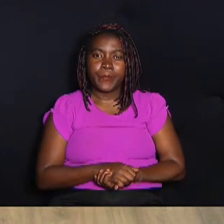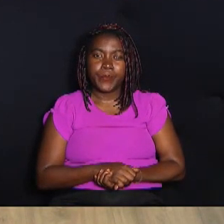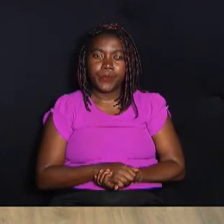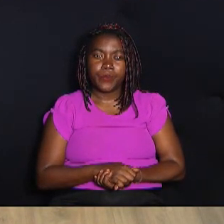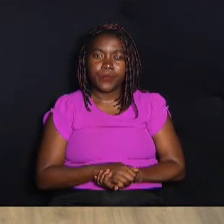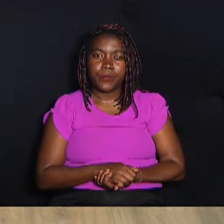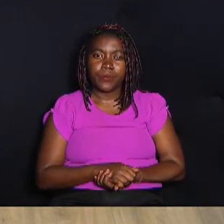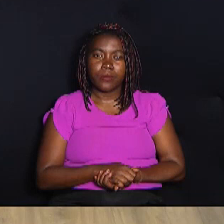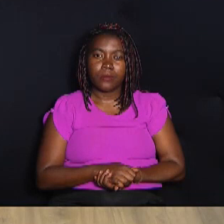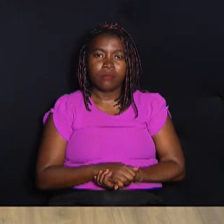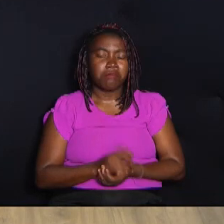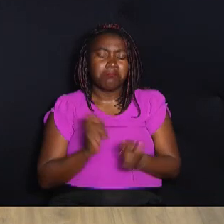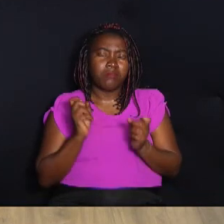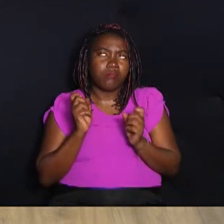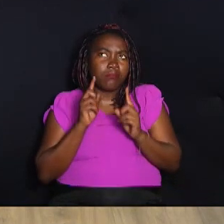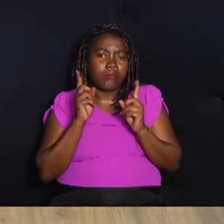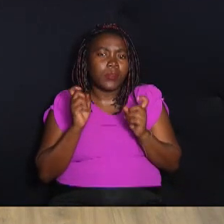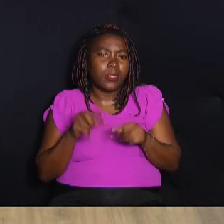sei lá, ter